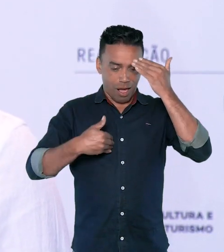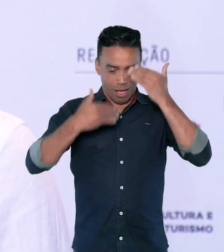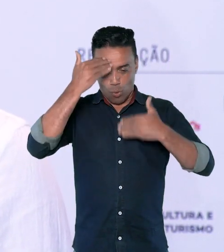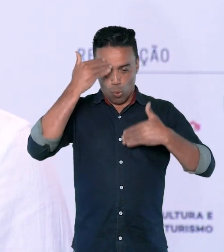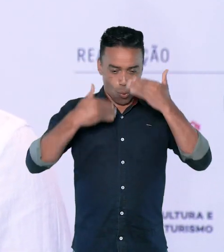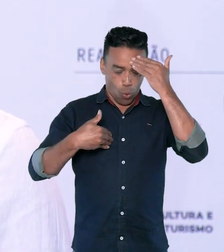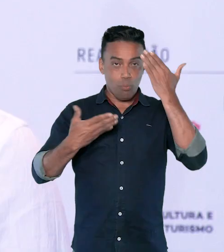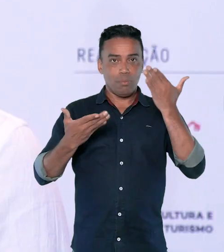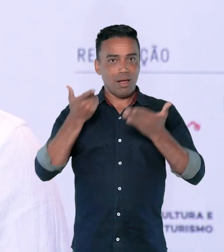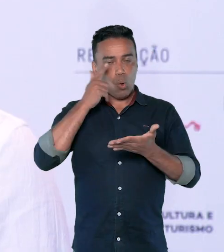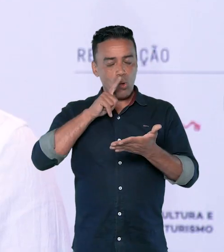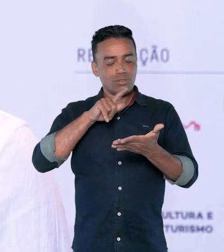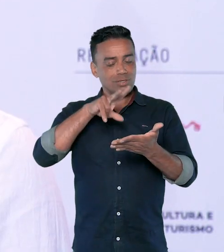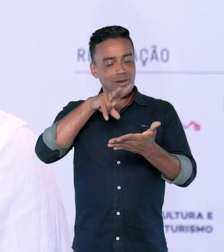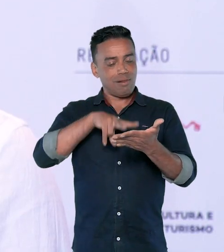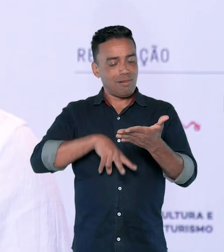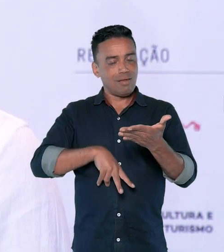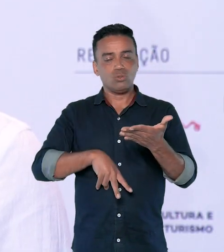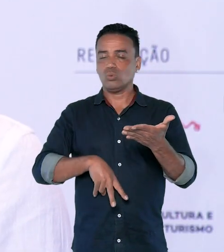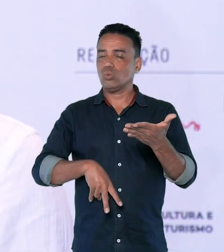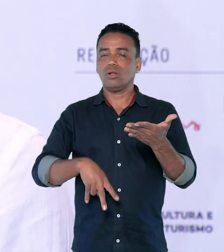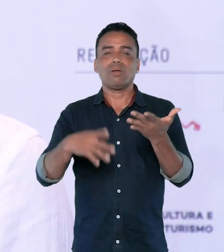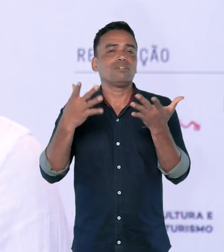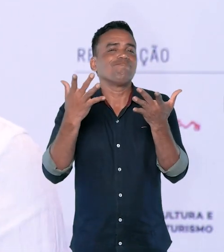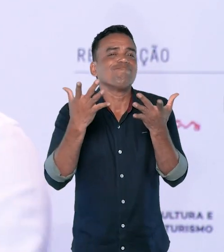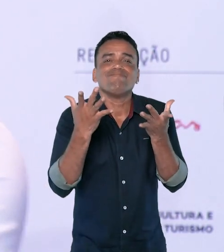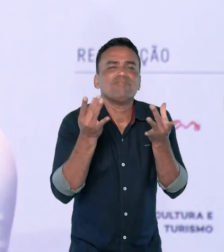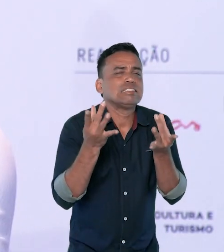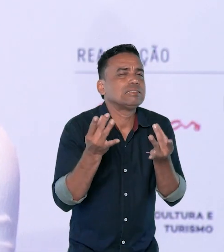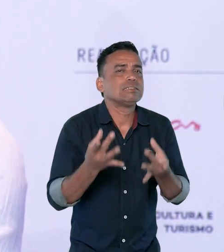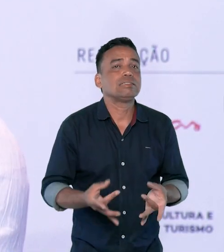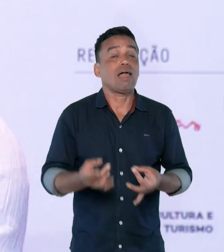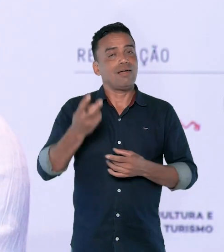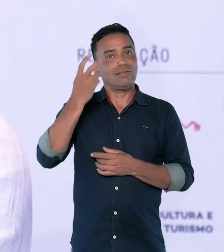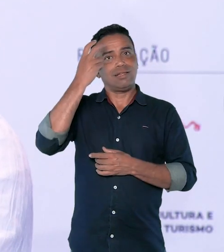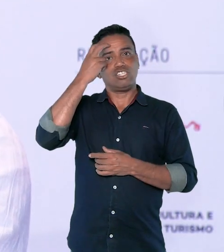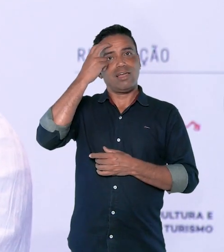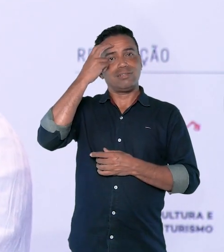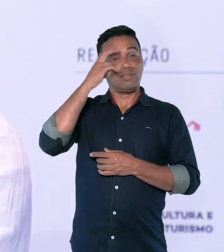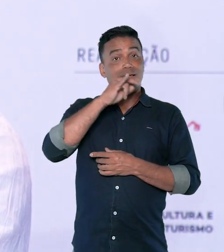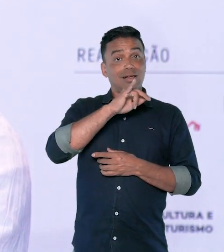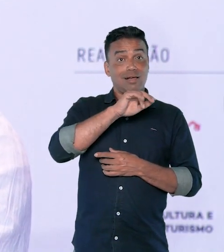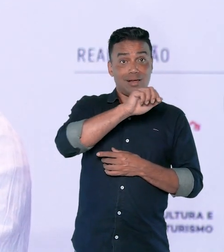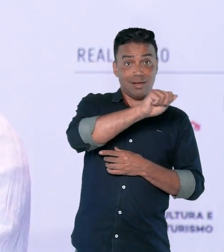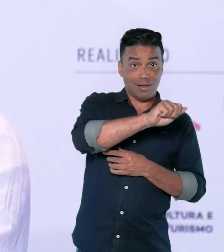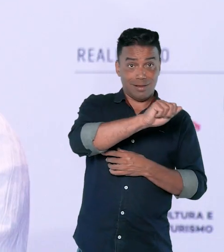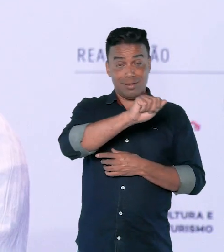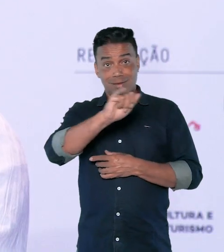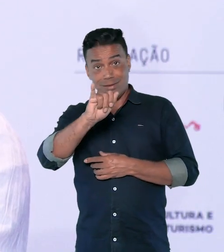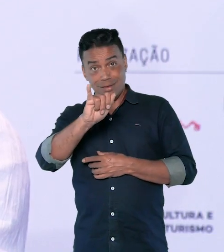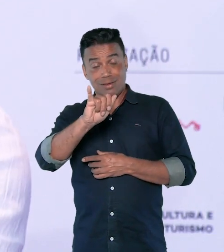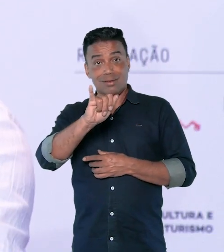para conseguir fazer algo que é bastante sofisticado. Né? A inteligência artificial já chegou há muito